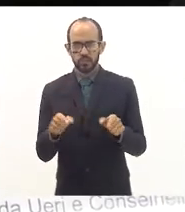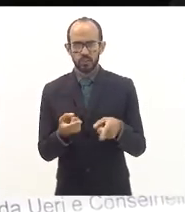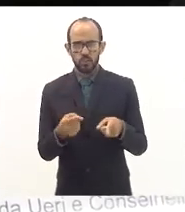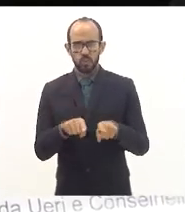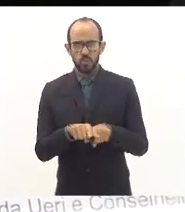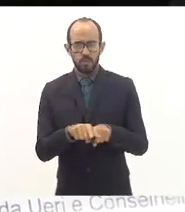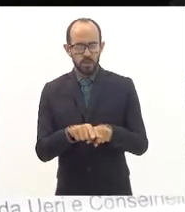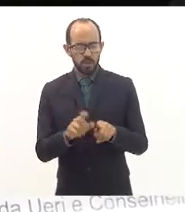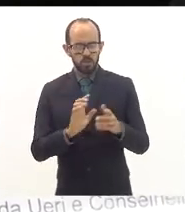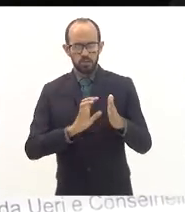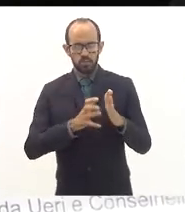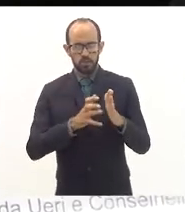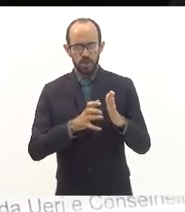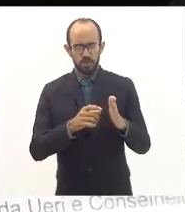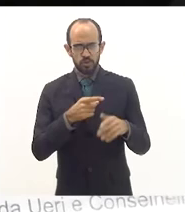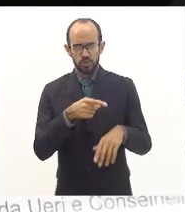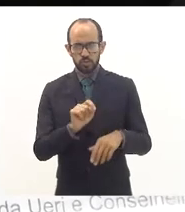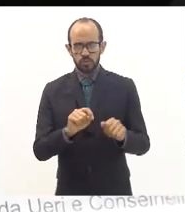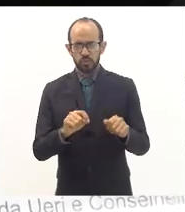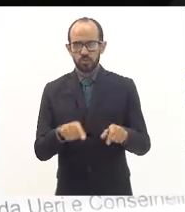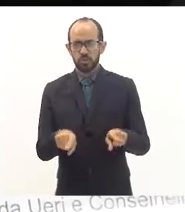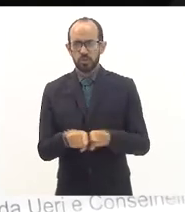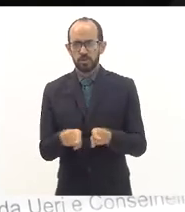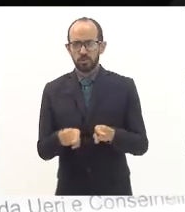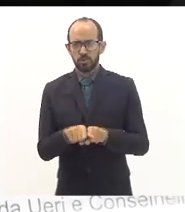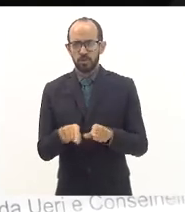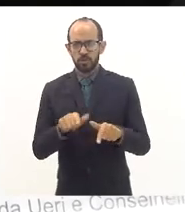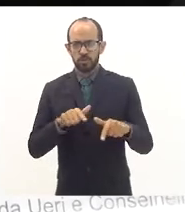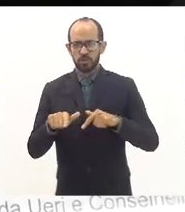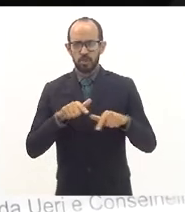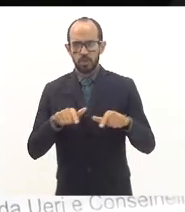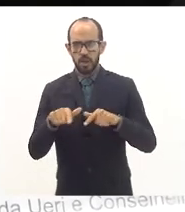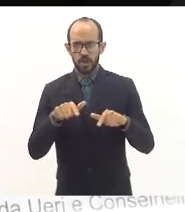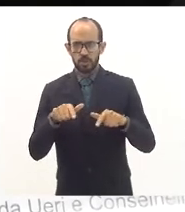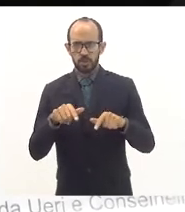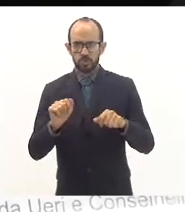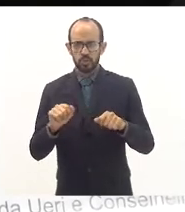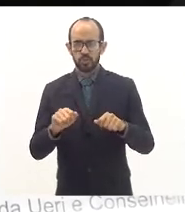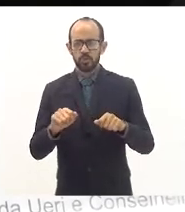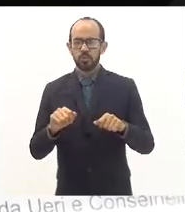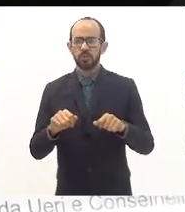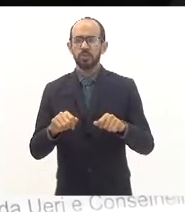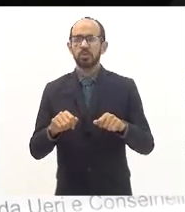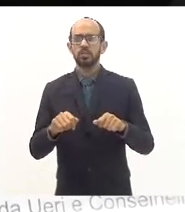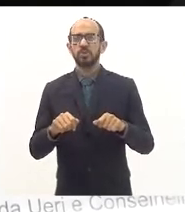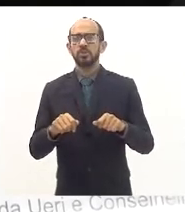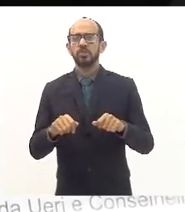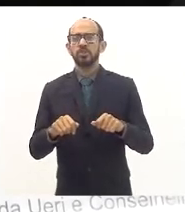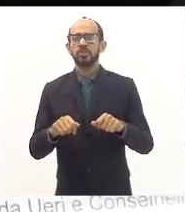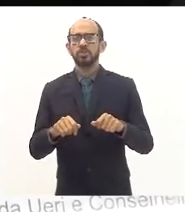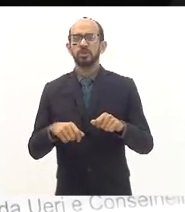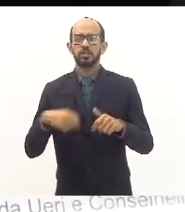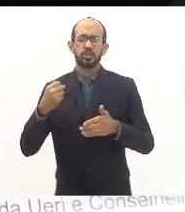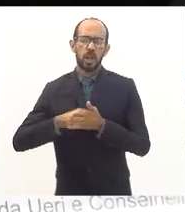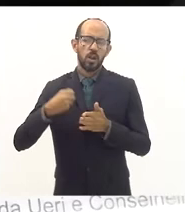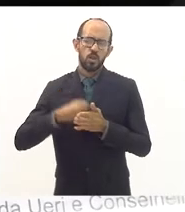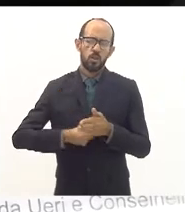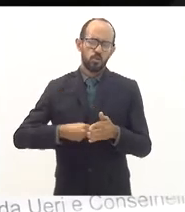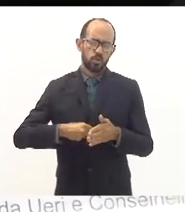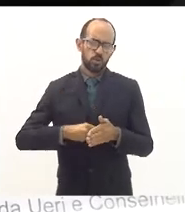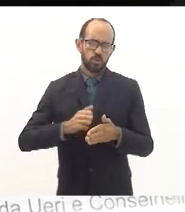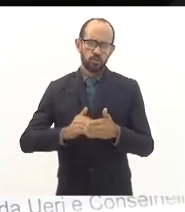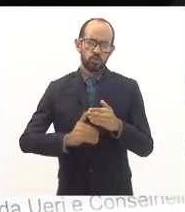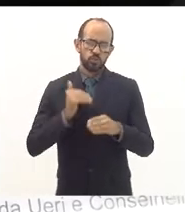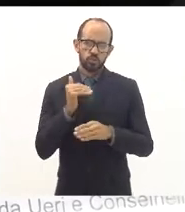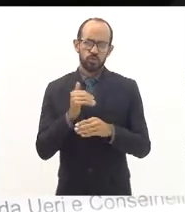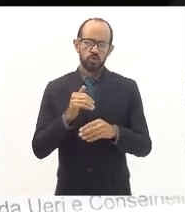de partido, seu companheiro de trabalhismo e seu companheiro dos legados de